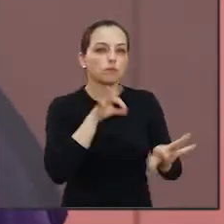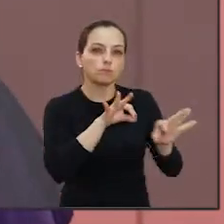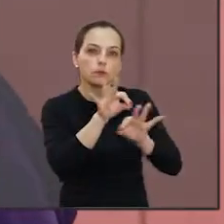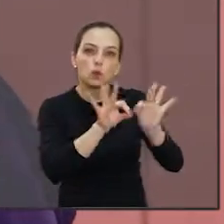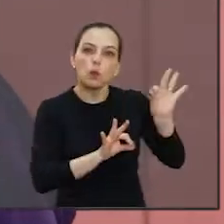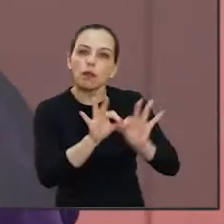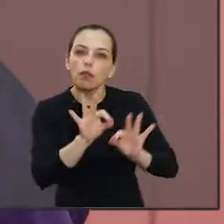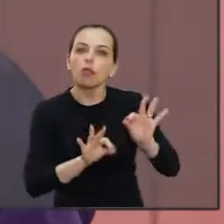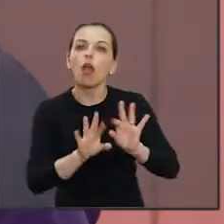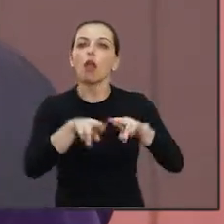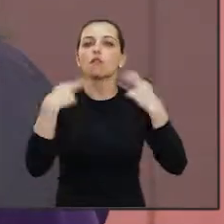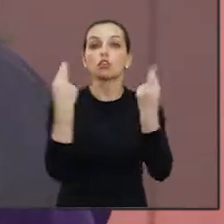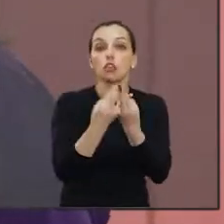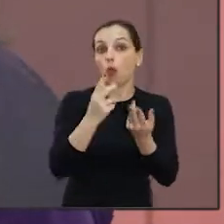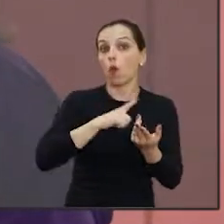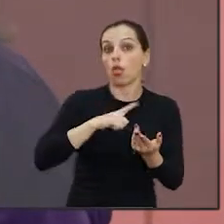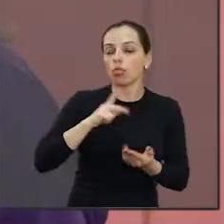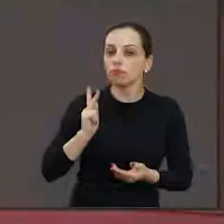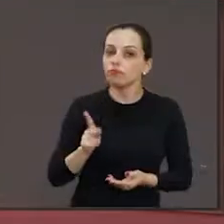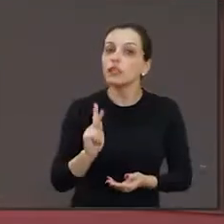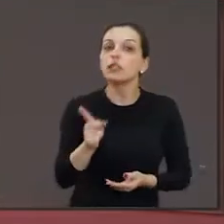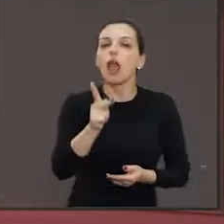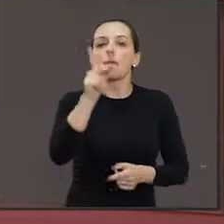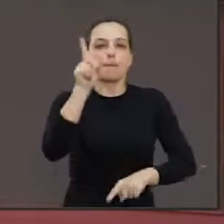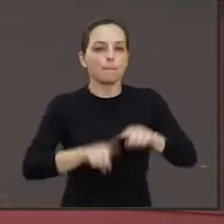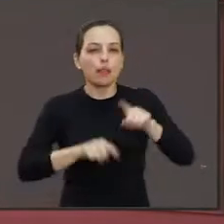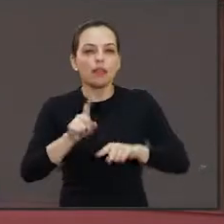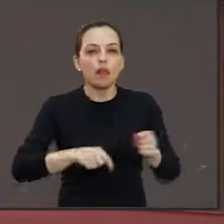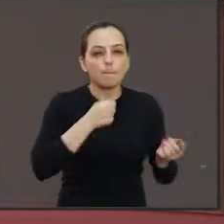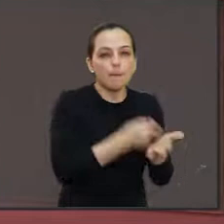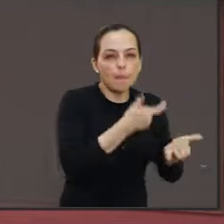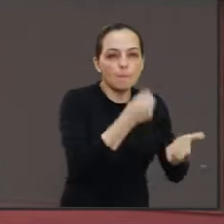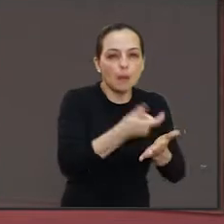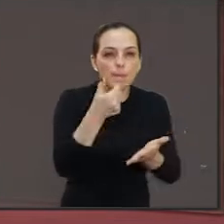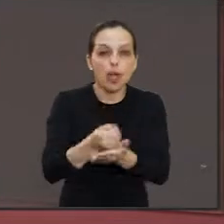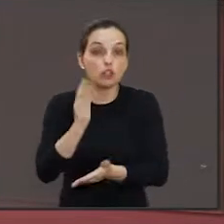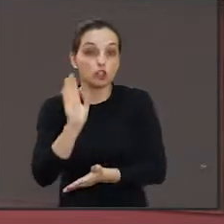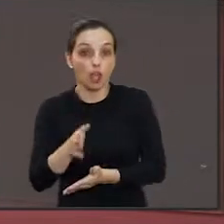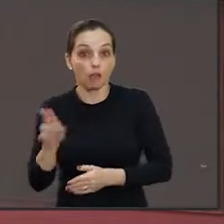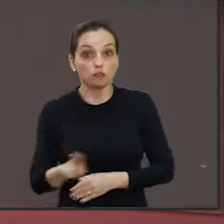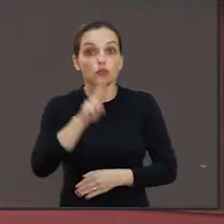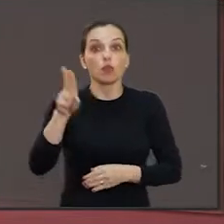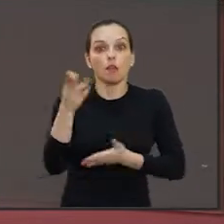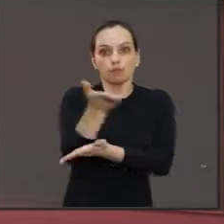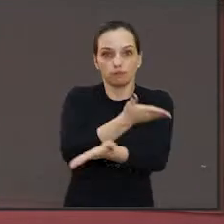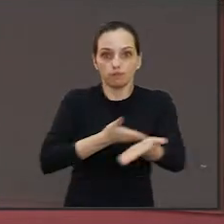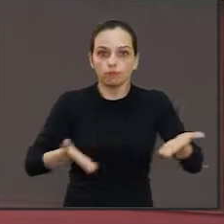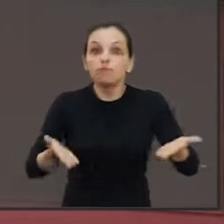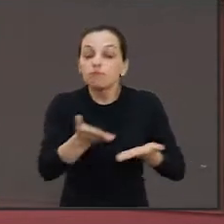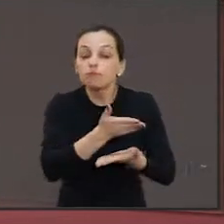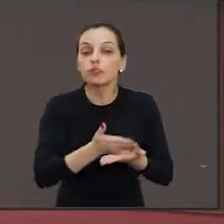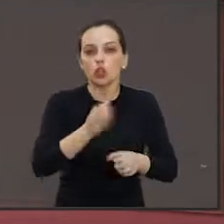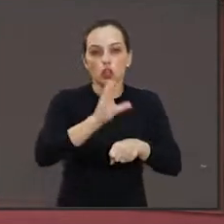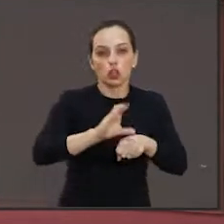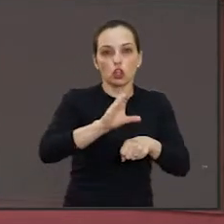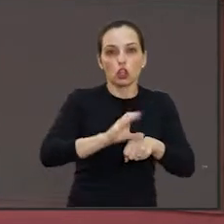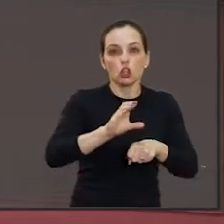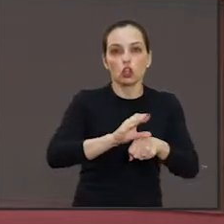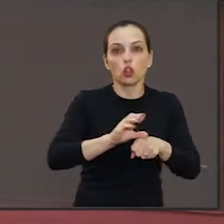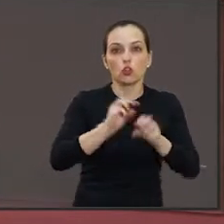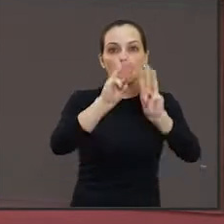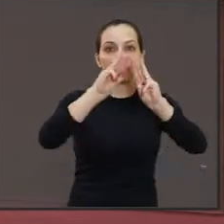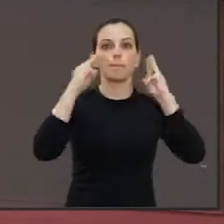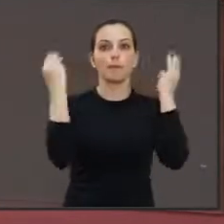tem aquisições de muitas coisas que as escolas usam junto, tipo linóleo, aparelho de som. A gente vai trabalhando, vai fazendo eventos e a gente